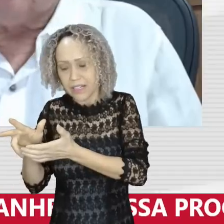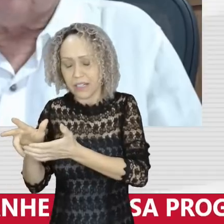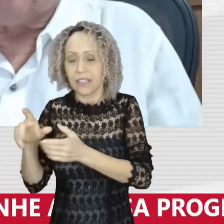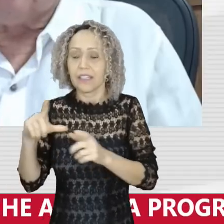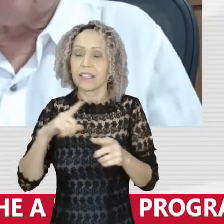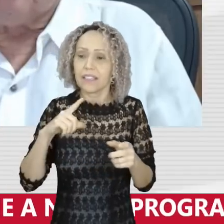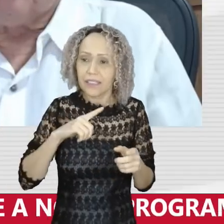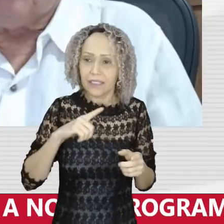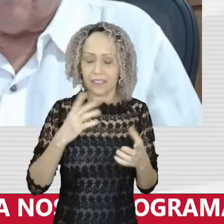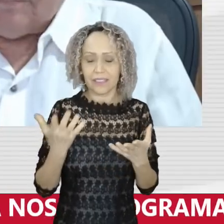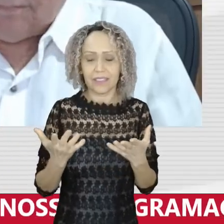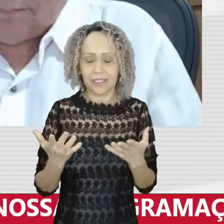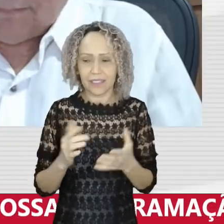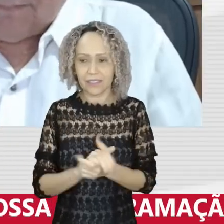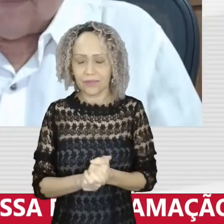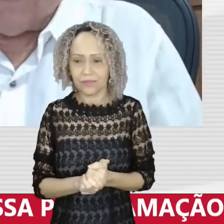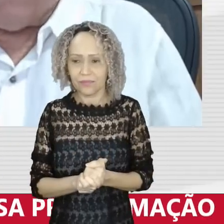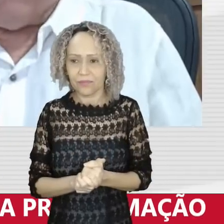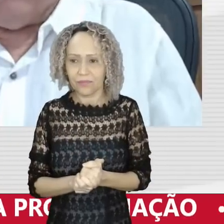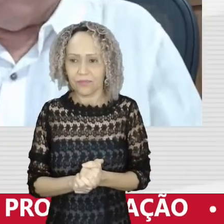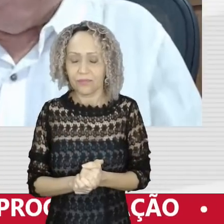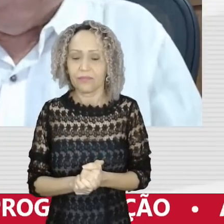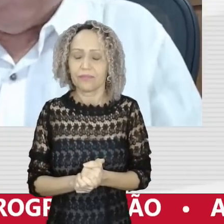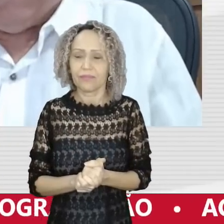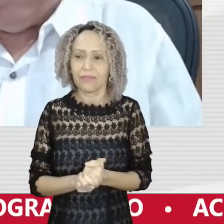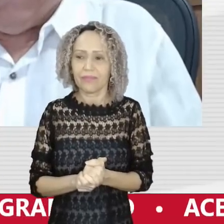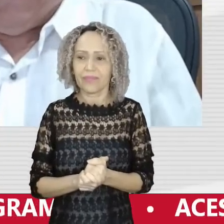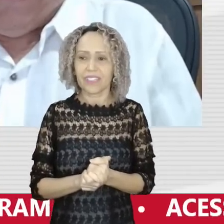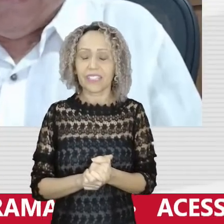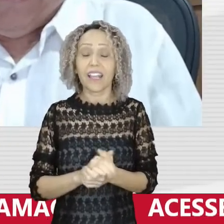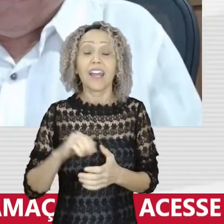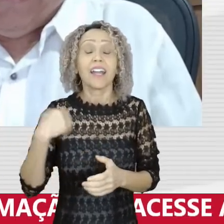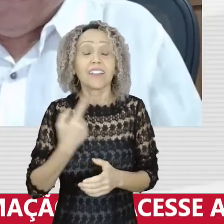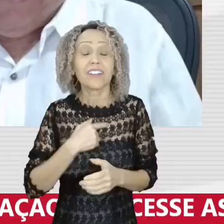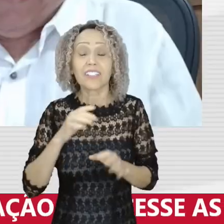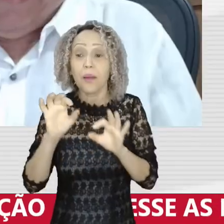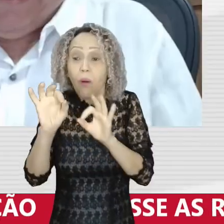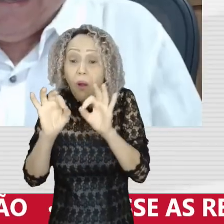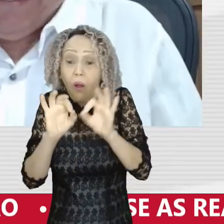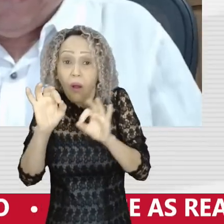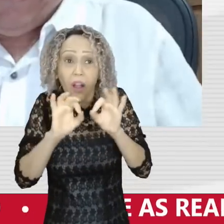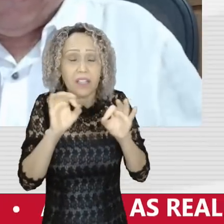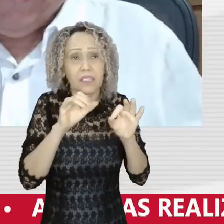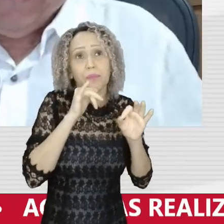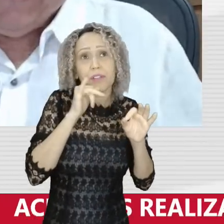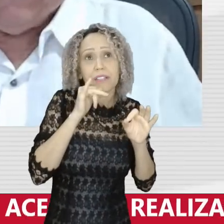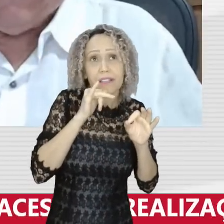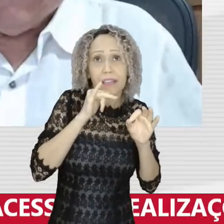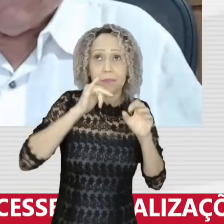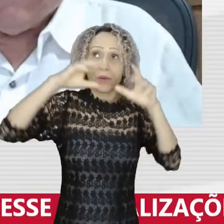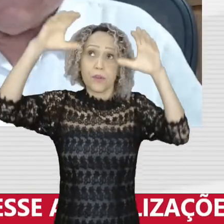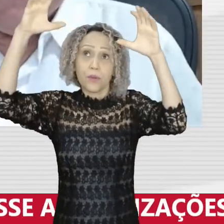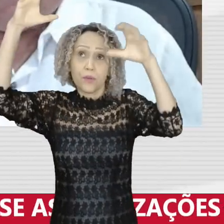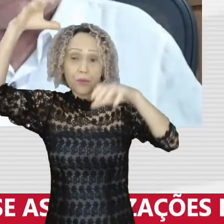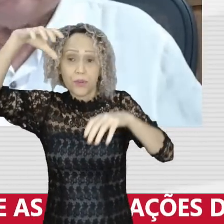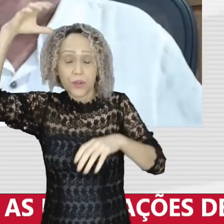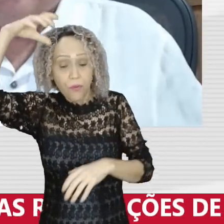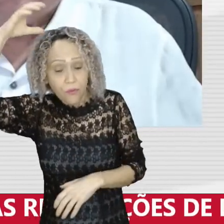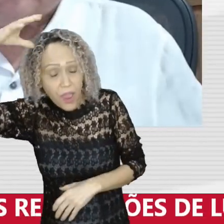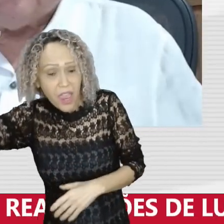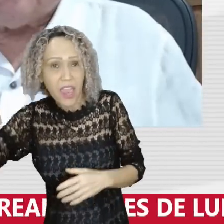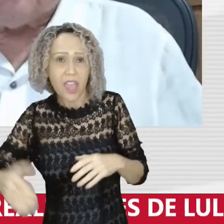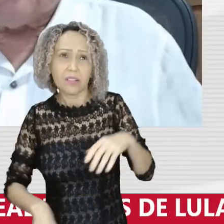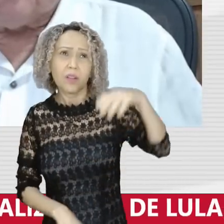bem para a pele, então ninguém vai ficar mal aqui, não vai ter banho quente. Mas vai ter banho para todo mundo. Então, por isso que é